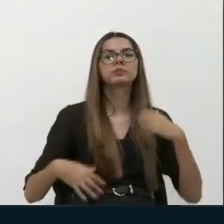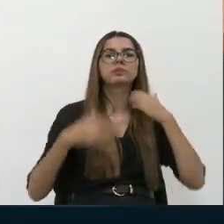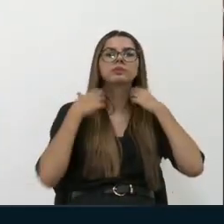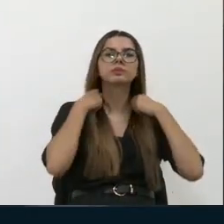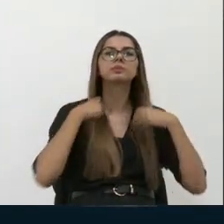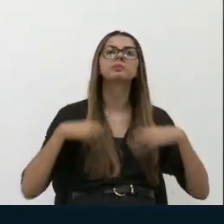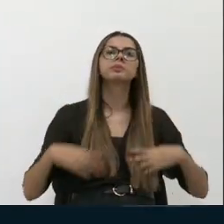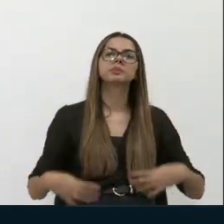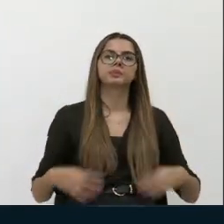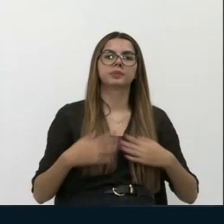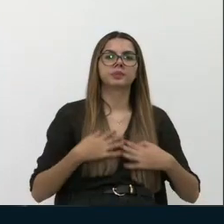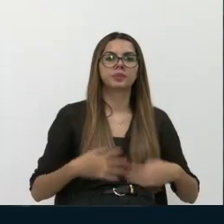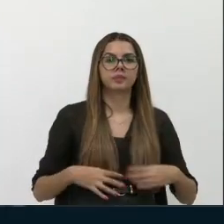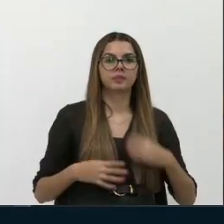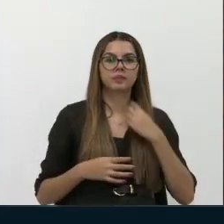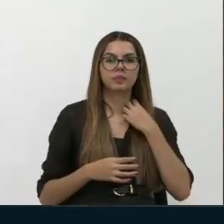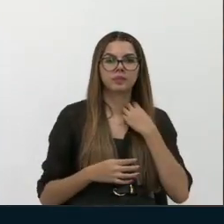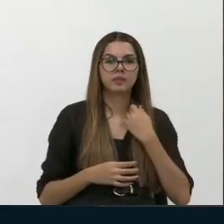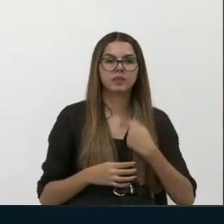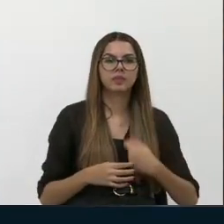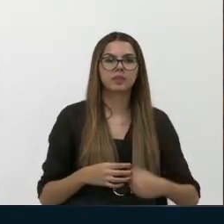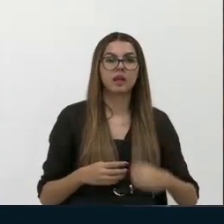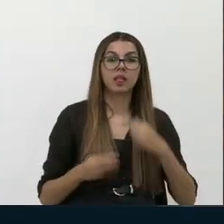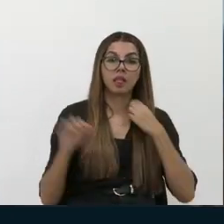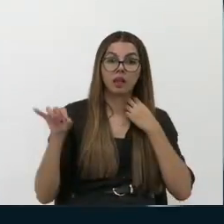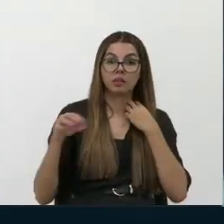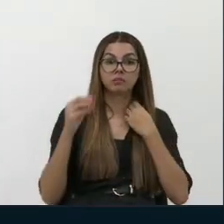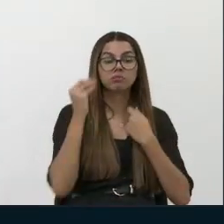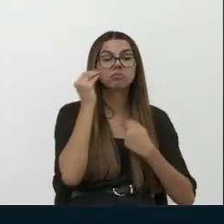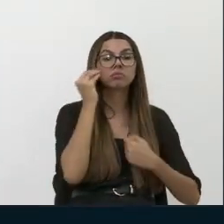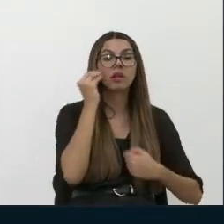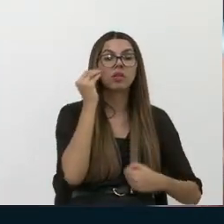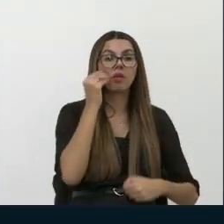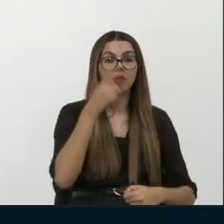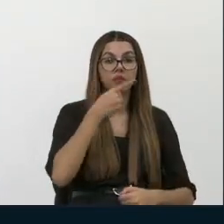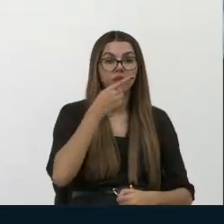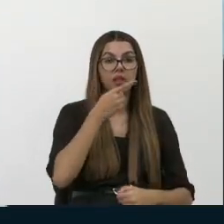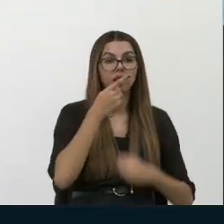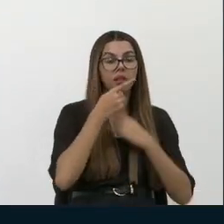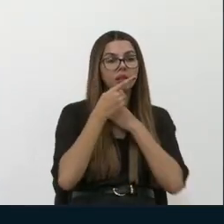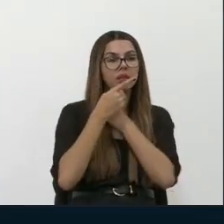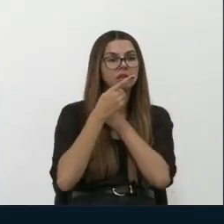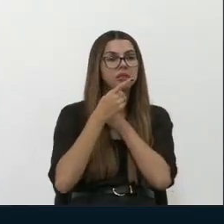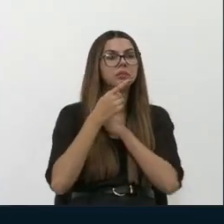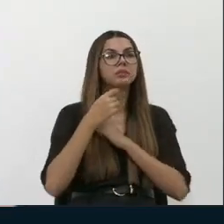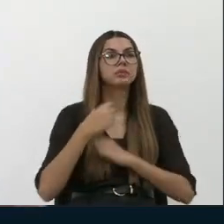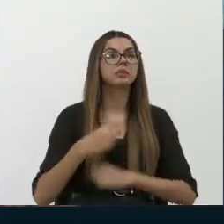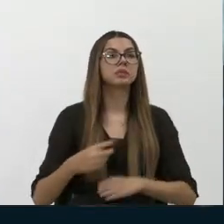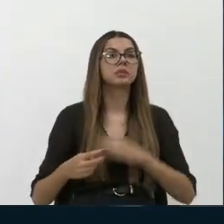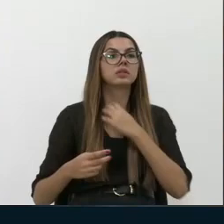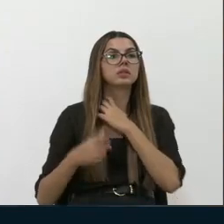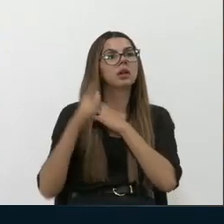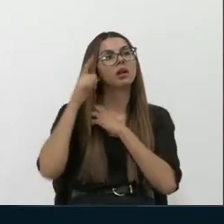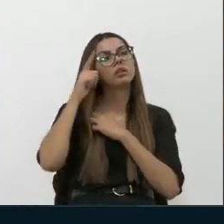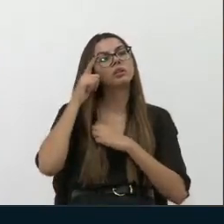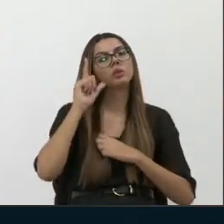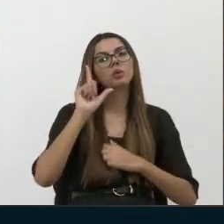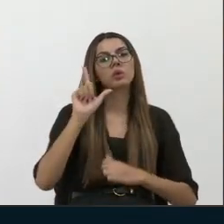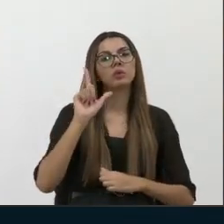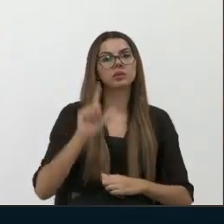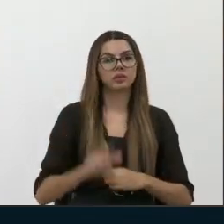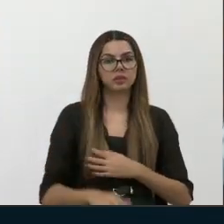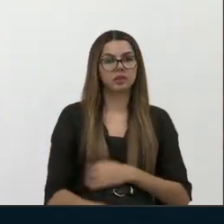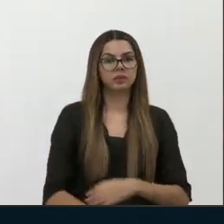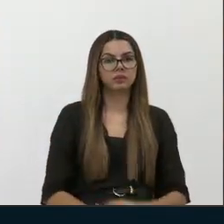Engraçadinho, né? Na verdade, o vereador Geraldo até tentou falar, como outros vereadores, mas foi impedido pela militância do Partido